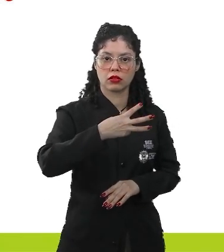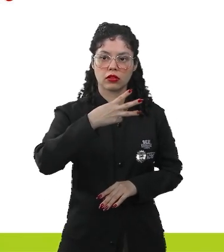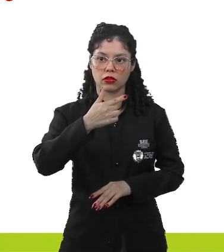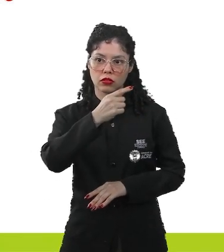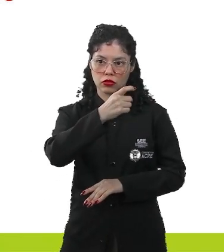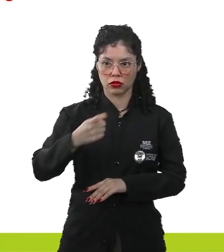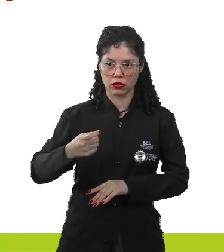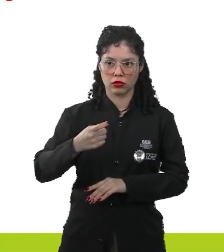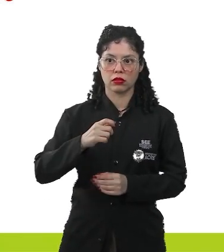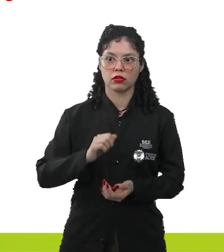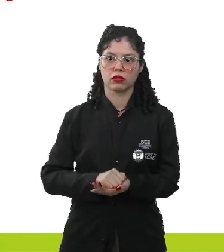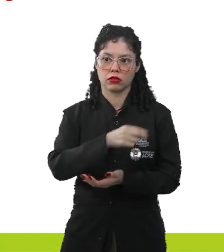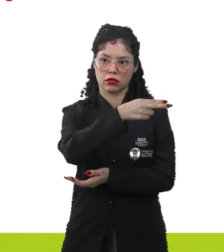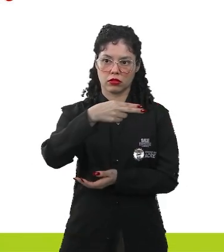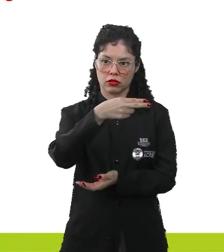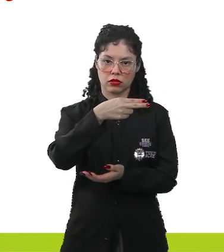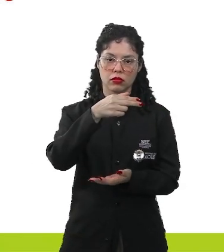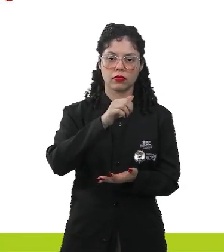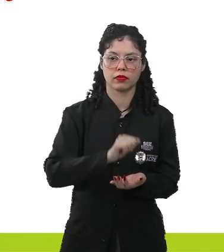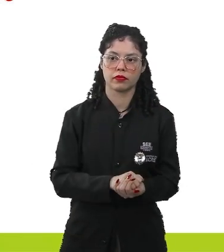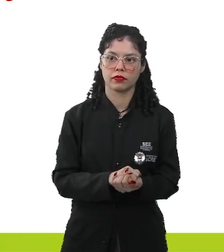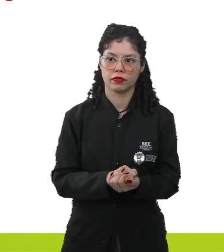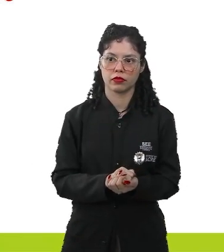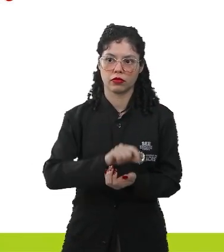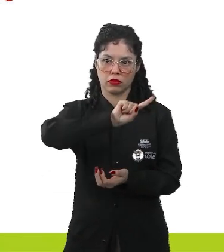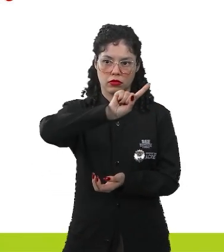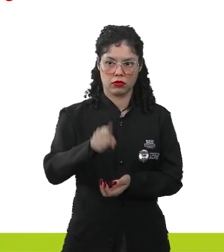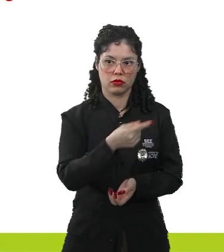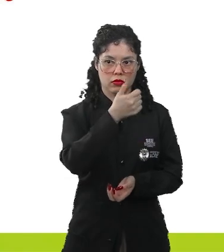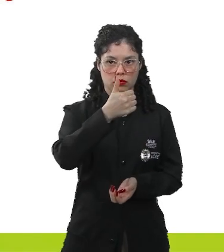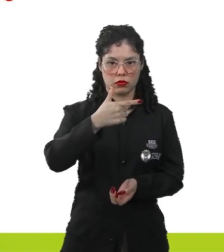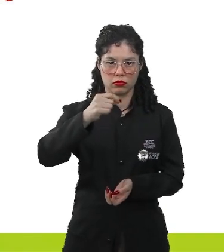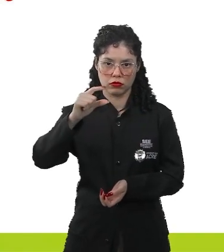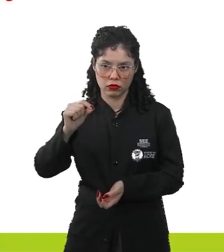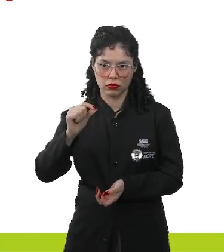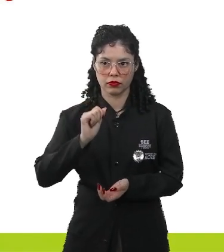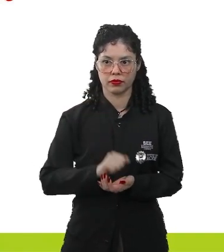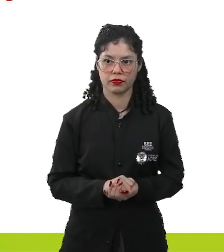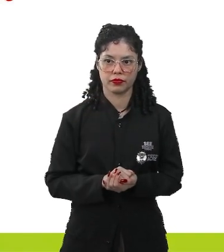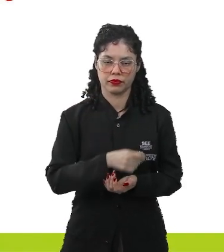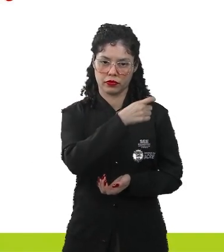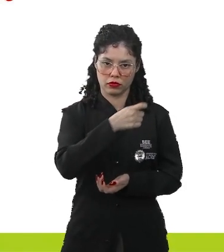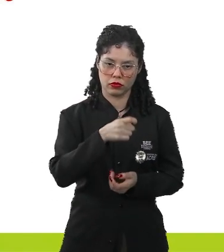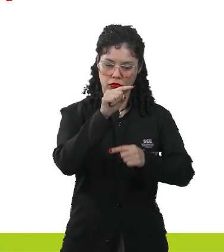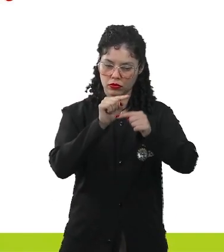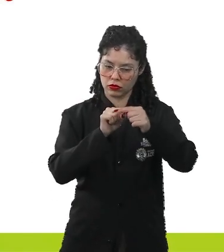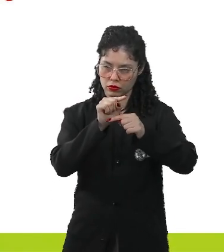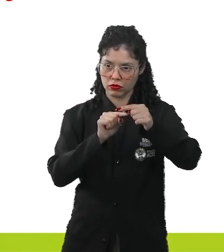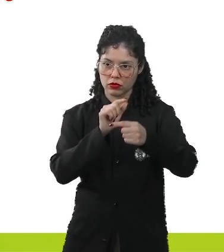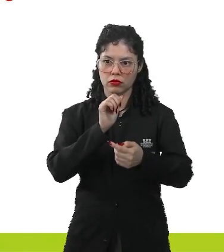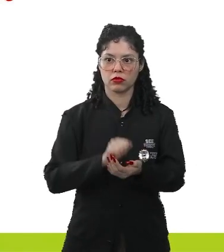232x igual a 1.200. O x dividido,